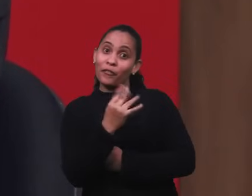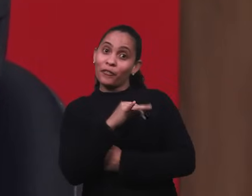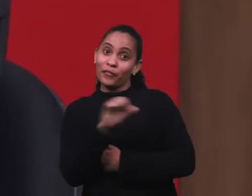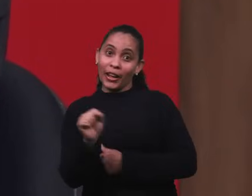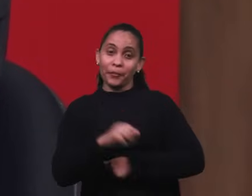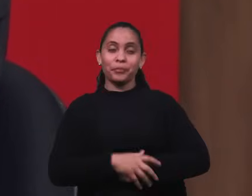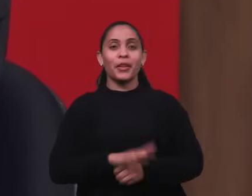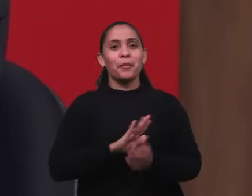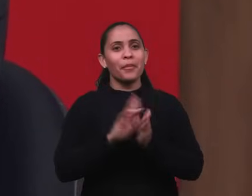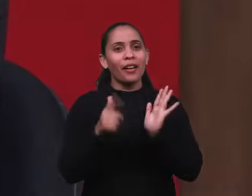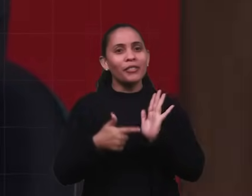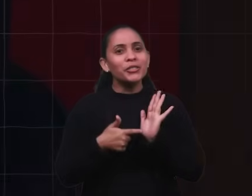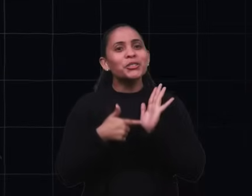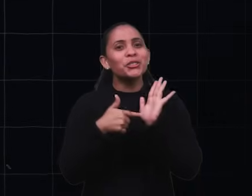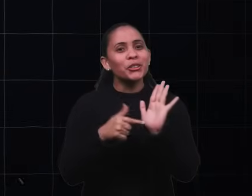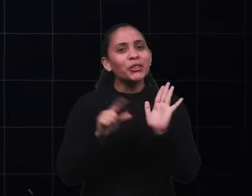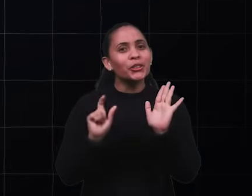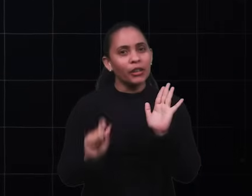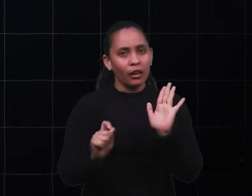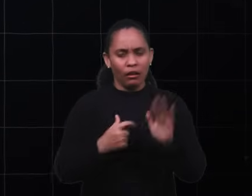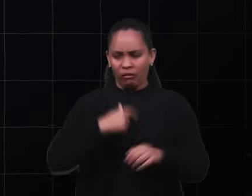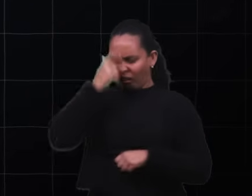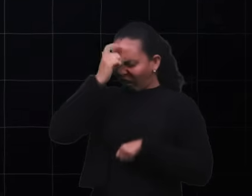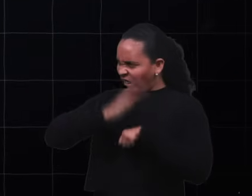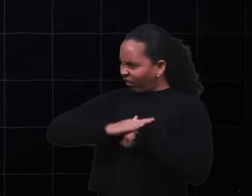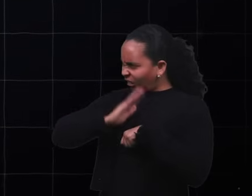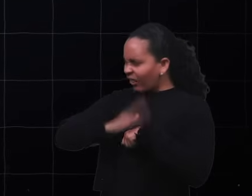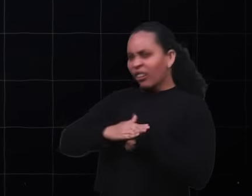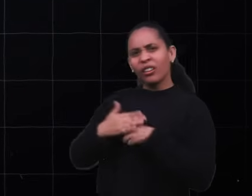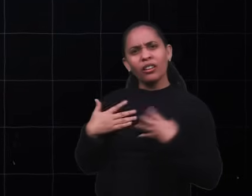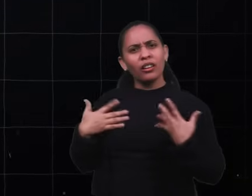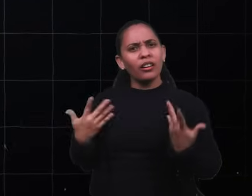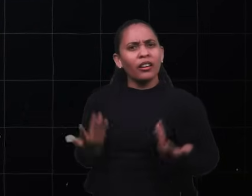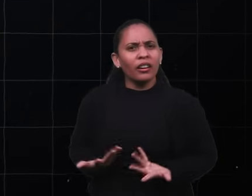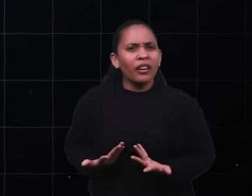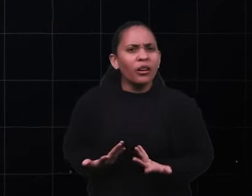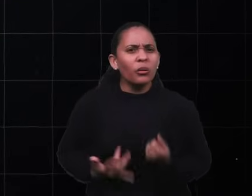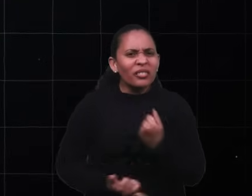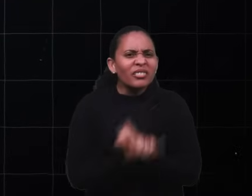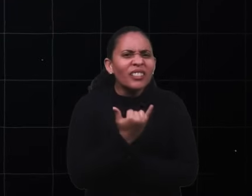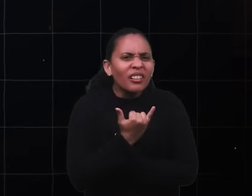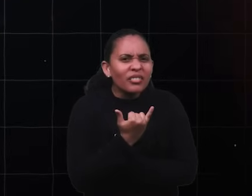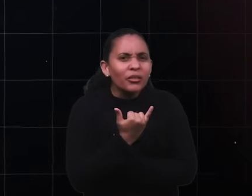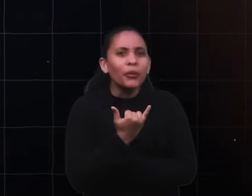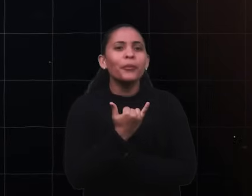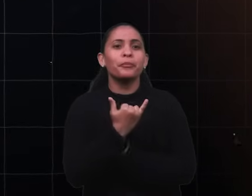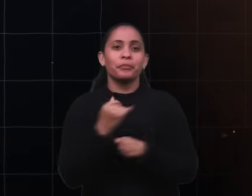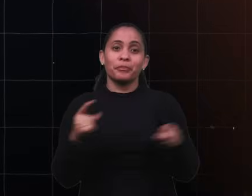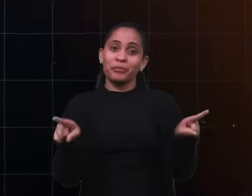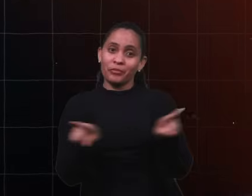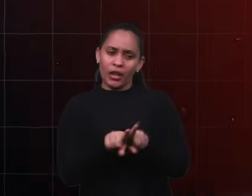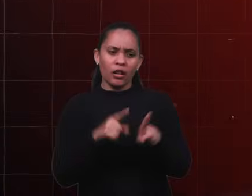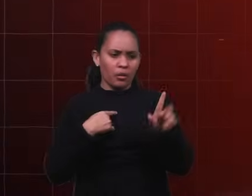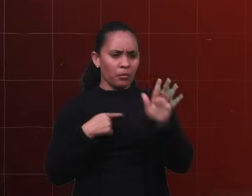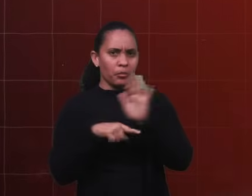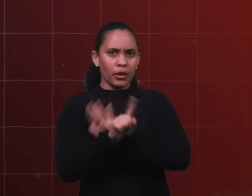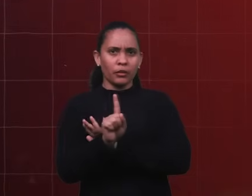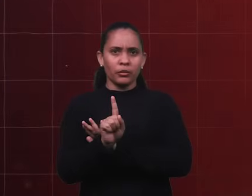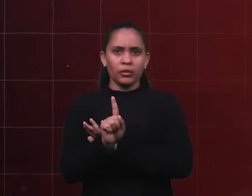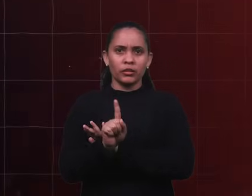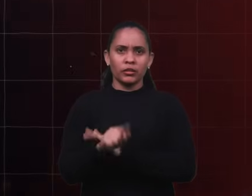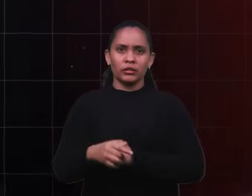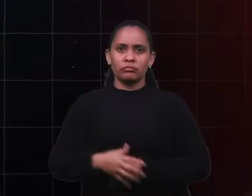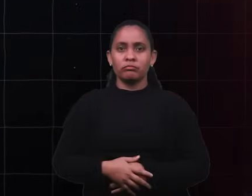a palavra nos diz que um após um discípulo seria eu, Senhor? Seria eu este traidor? E Judas também faz essa pergunta, ele falou,